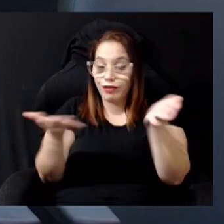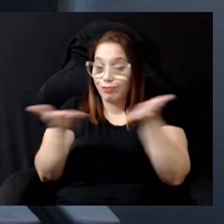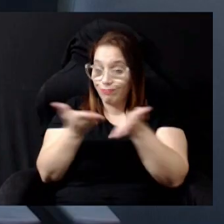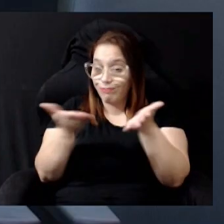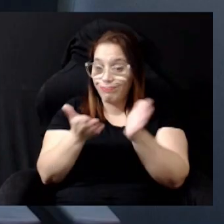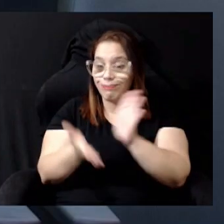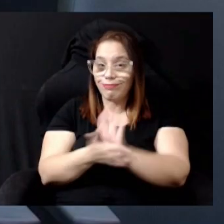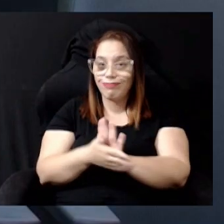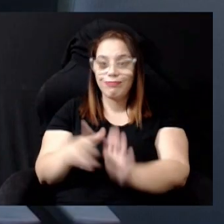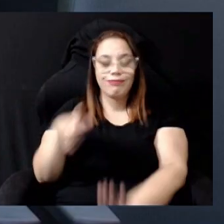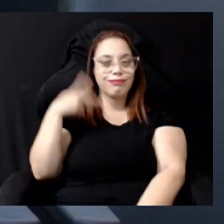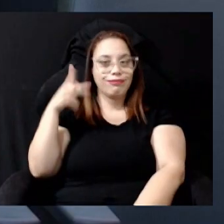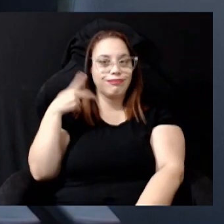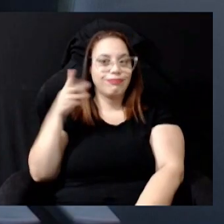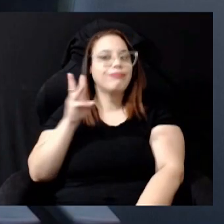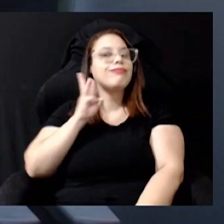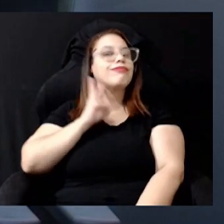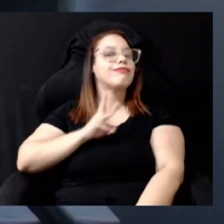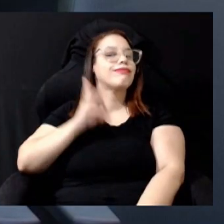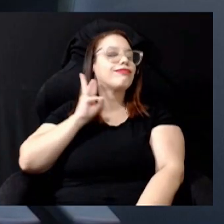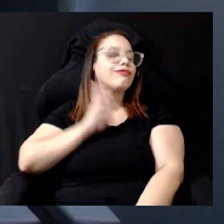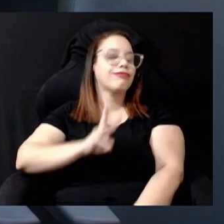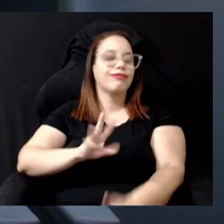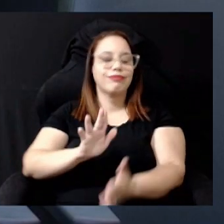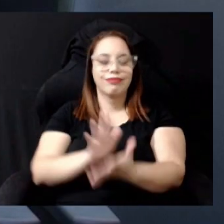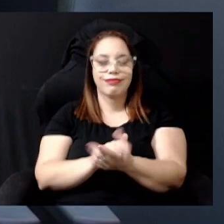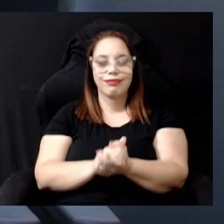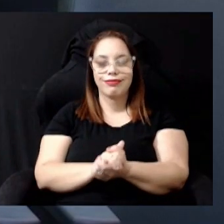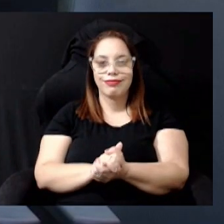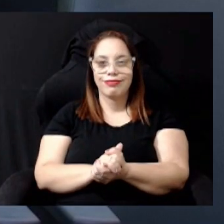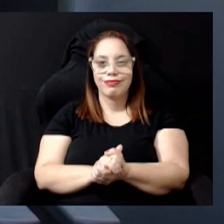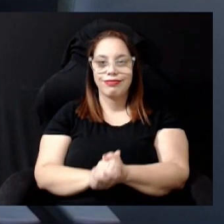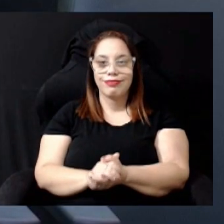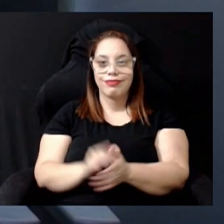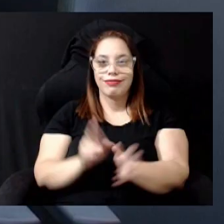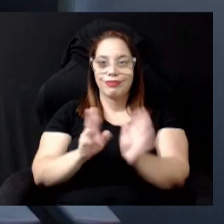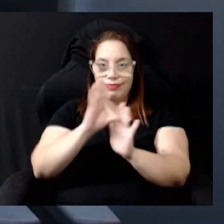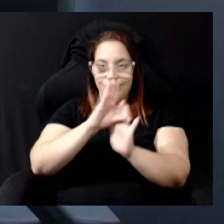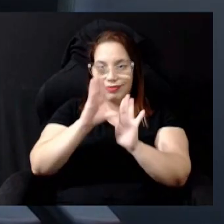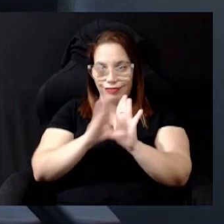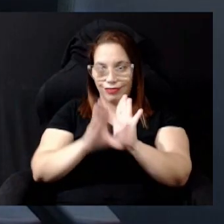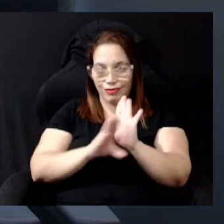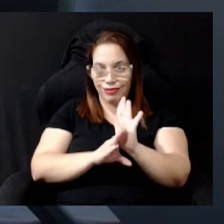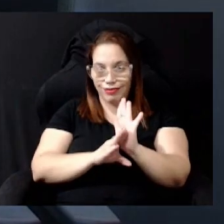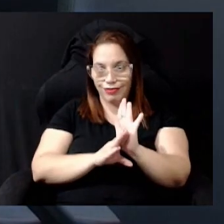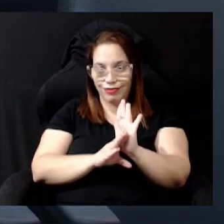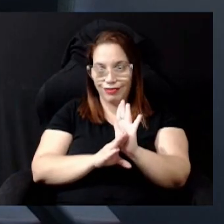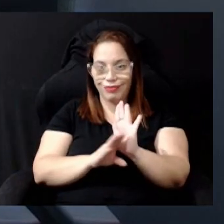conversando com o vereador Cecílio Santos, e você continua aí com a nossa programação.